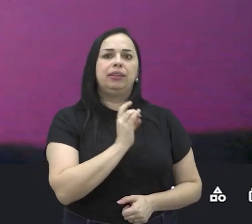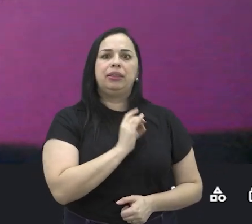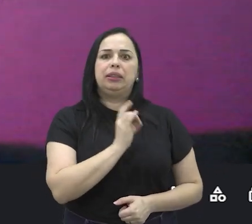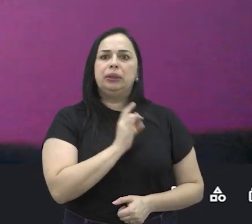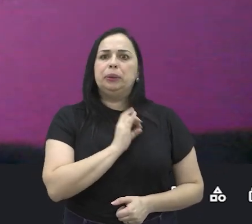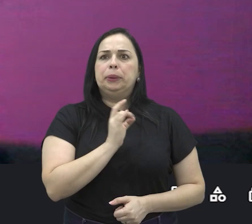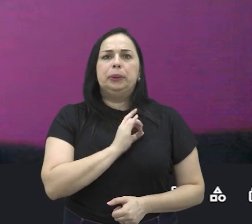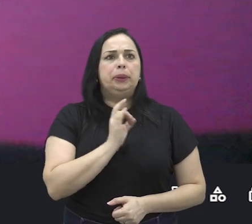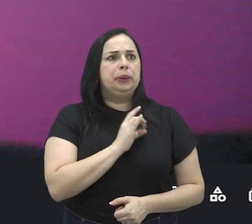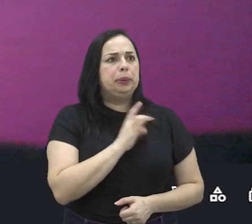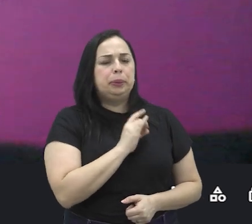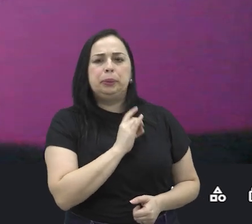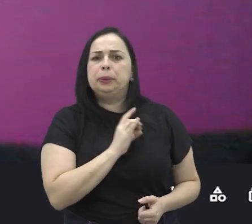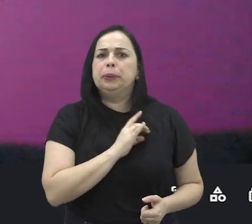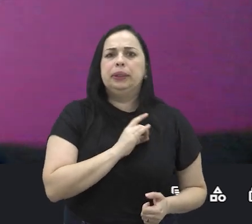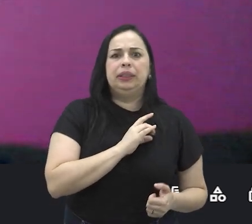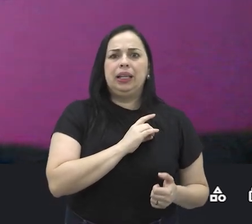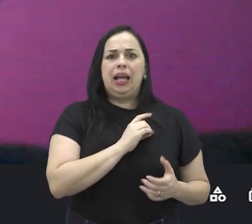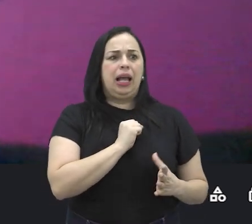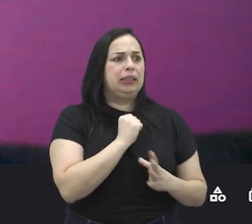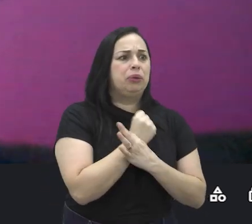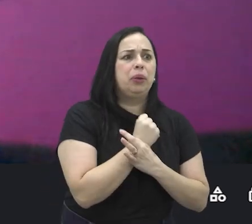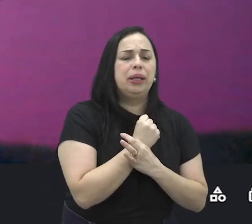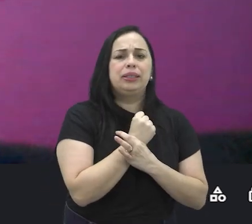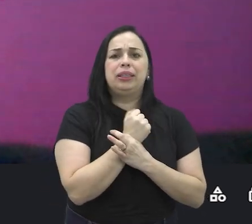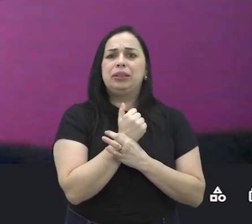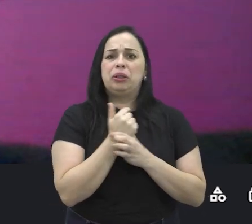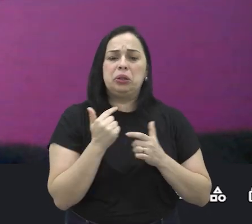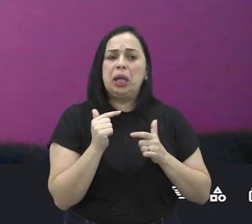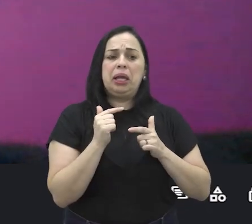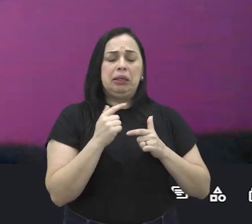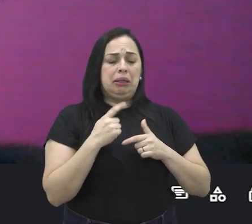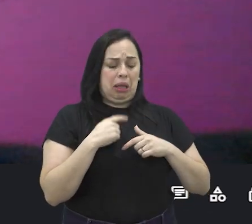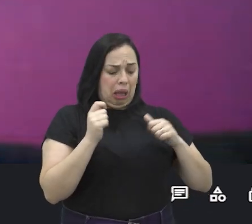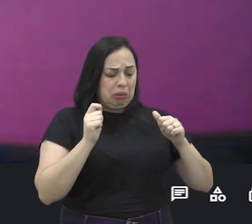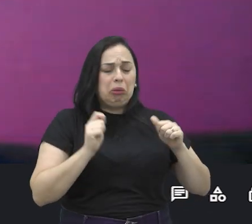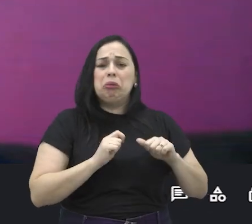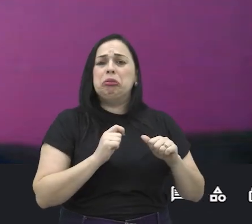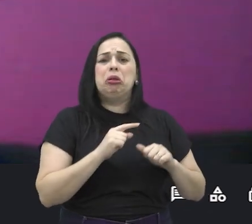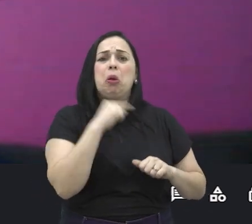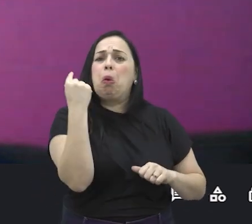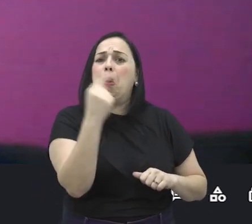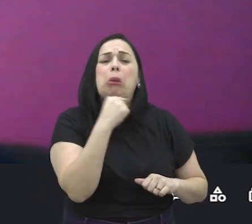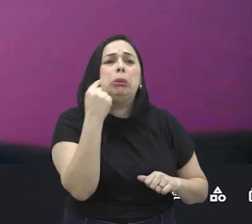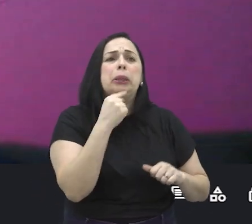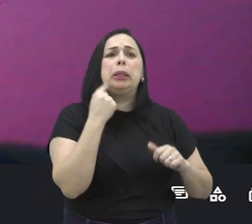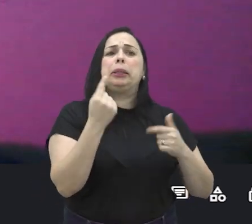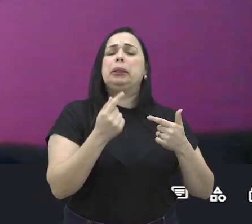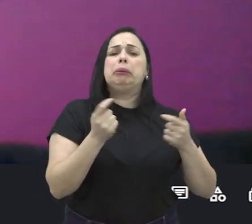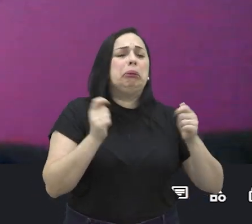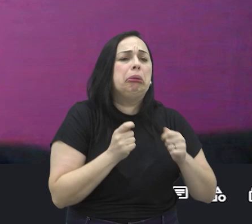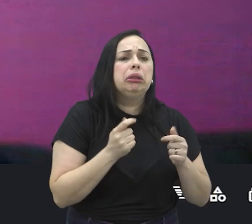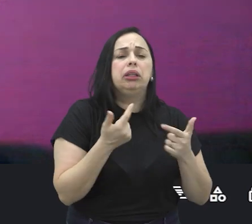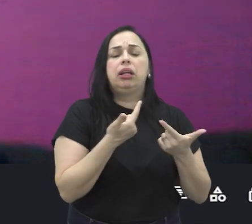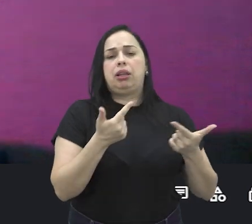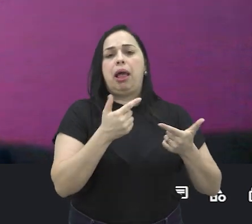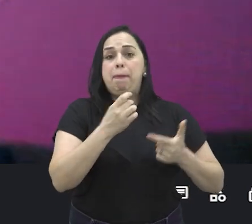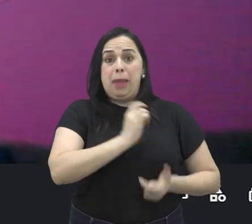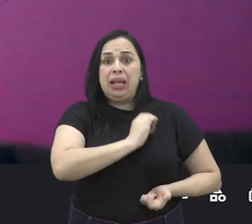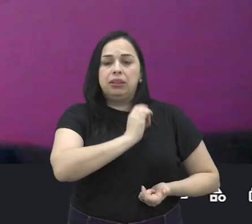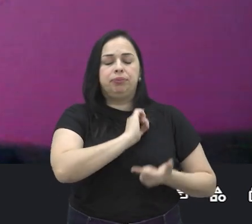né? A gente chama de síndrome do impostor, então ela não tem segurança daquela capacidade que ela tem de desenvolver, de fazer as entregas